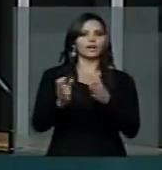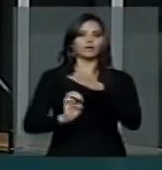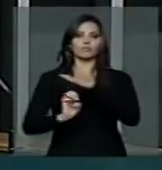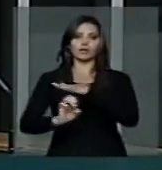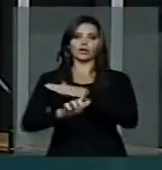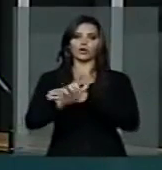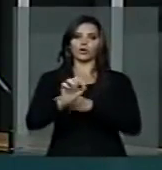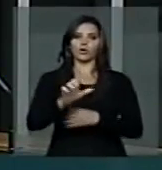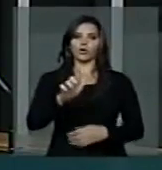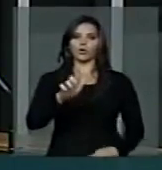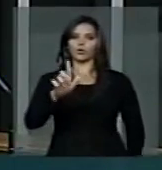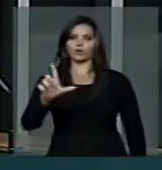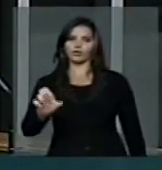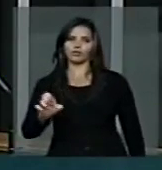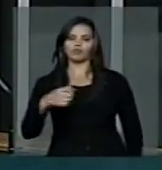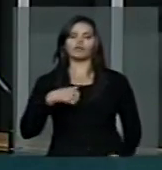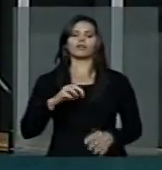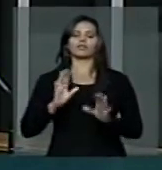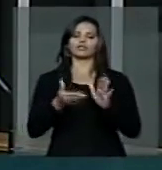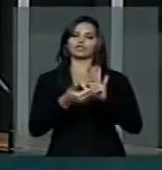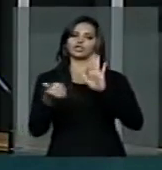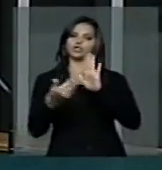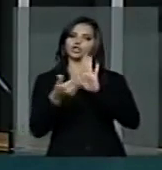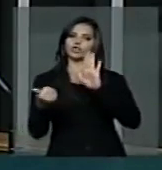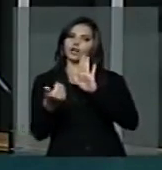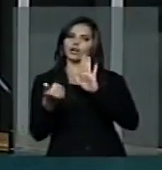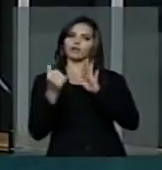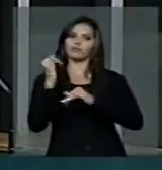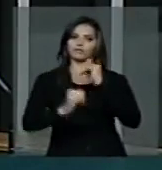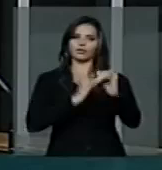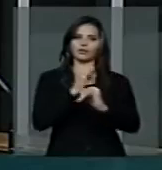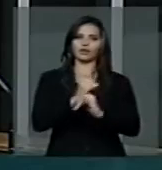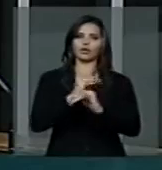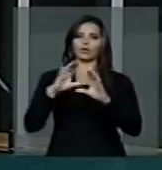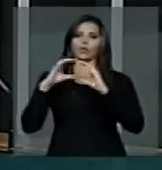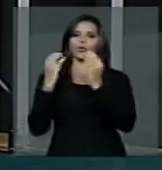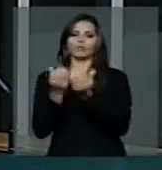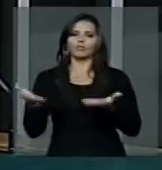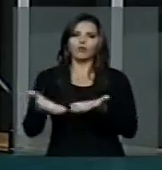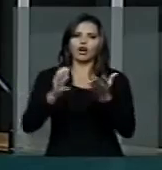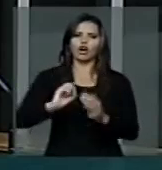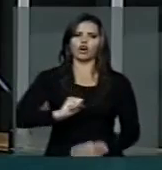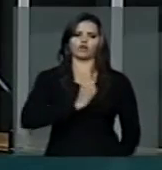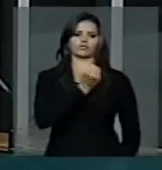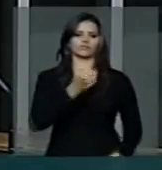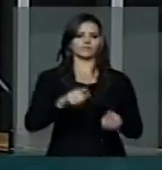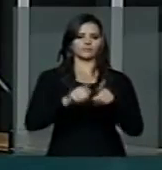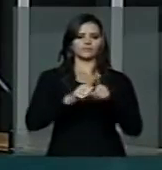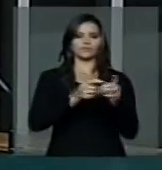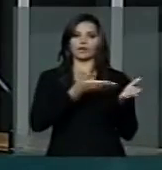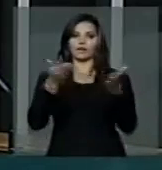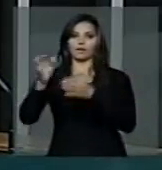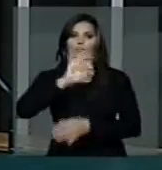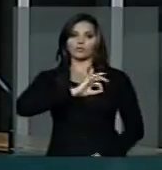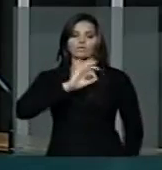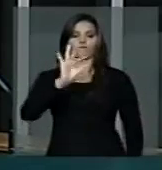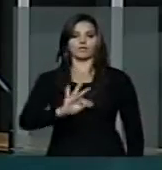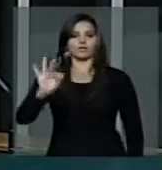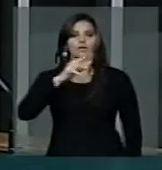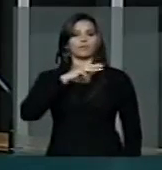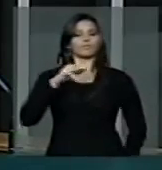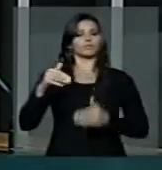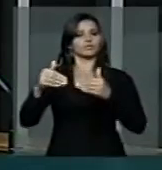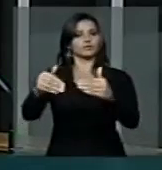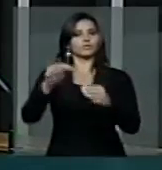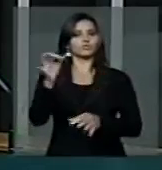Google a retirar da internet comunidades incentivadoras de ódio e levamos à Polícia Federal, ao Ministério da